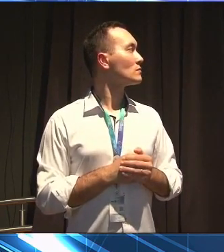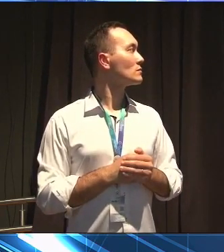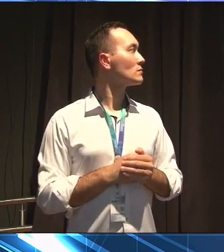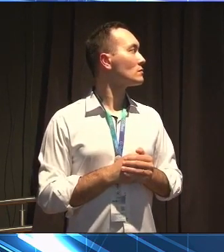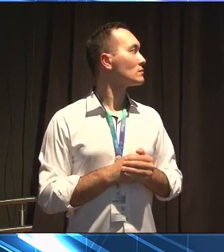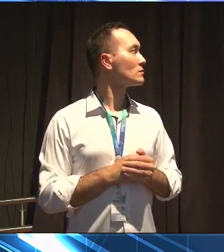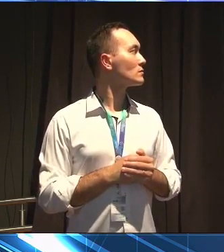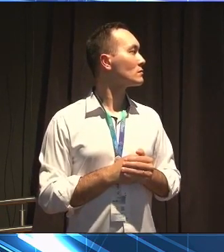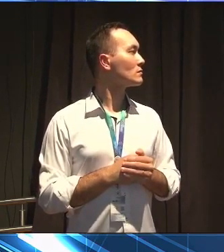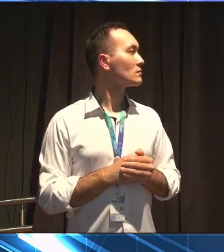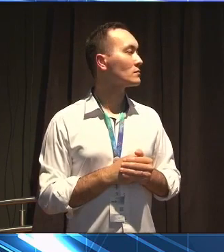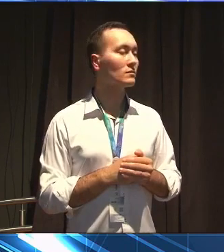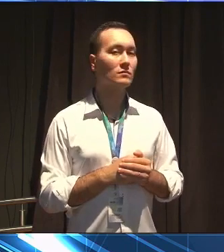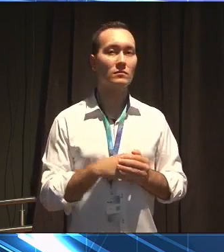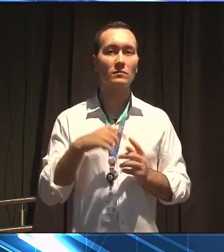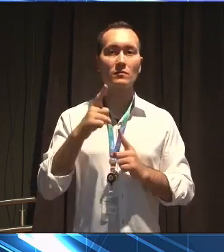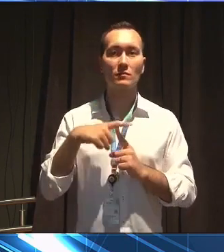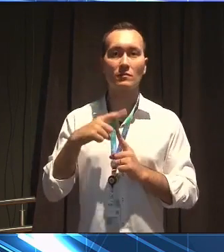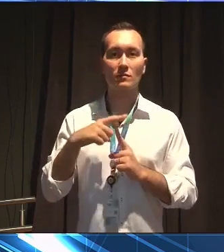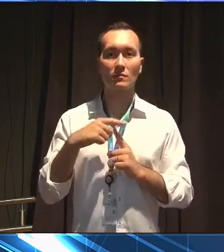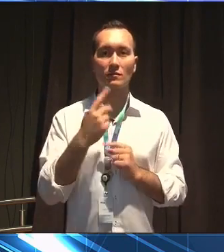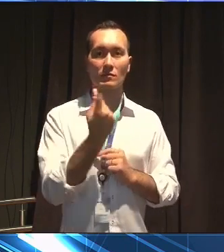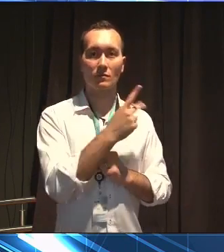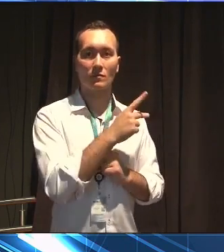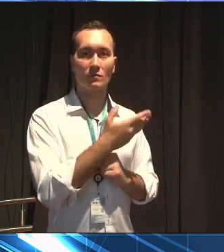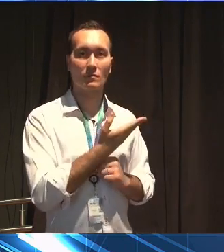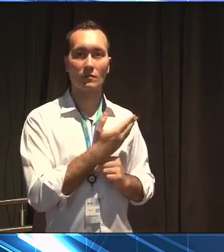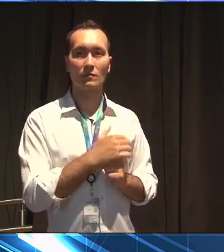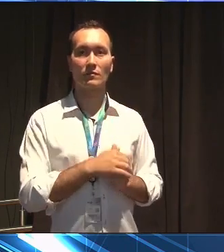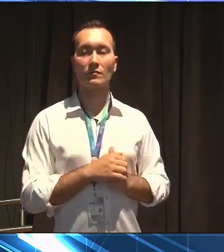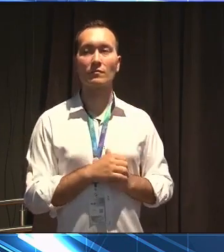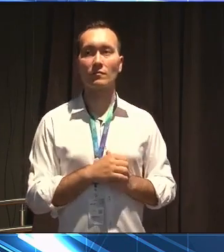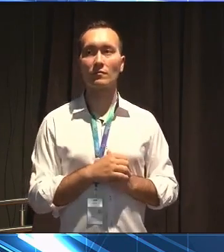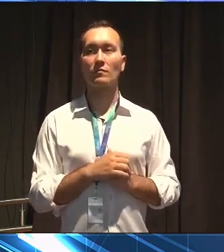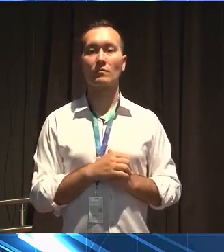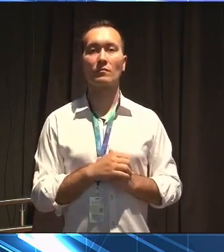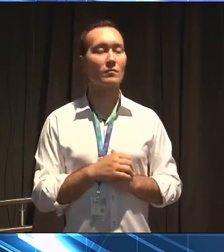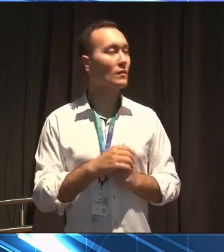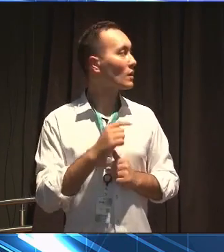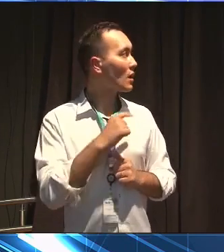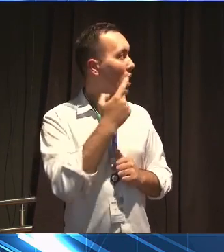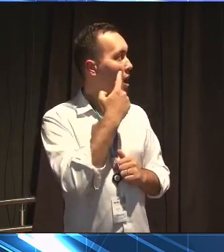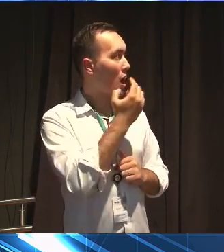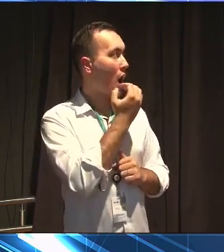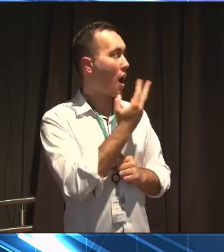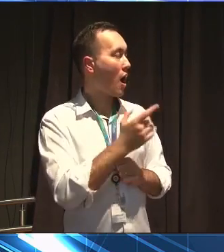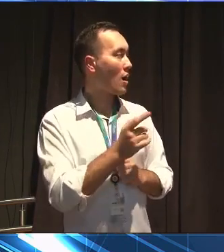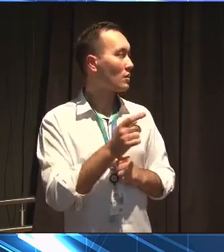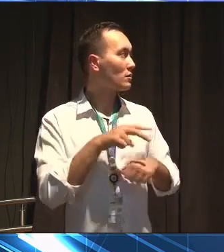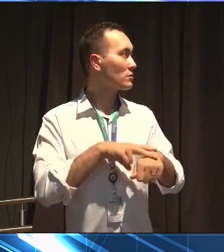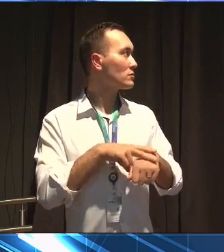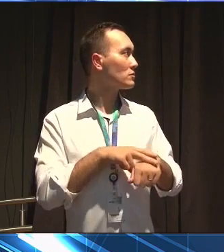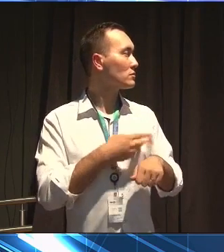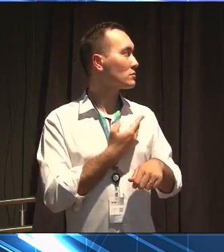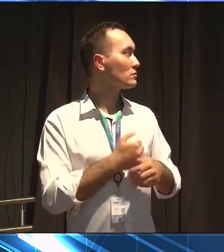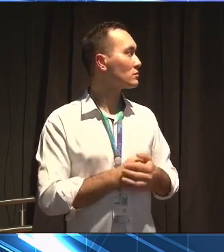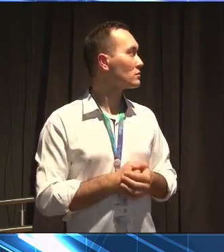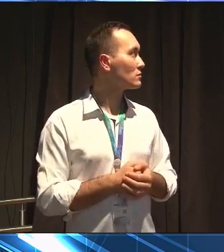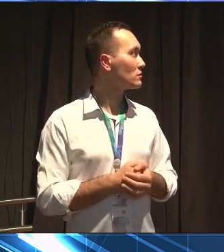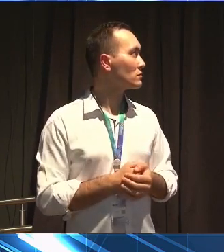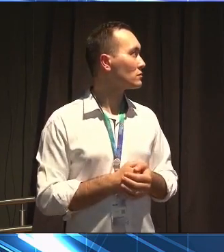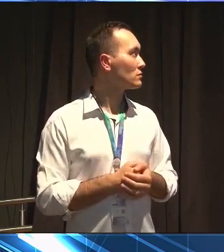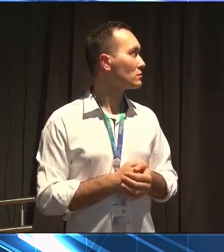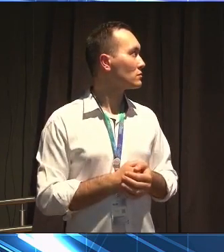Aqui, tá, esse é o formato dele, ele tem um header, um body, uma assinatura, vocês estão cansados de ver, eu não vou ficar batendo muito nessa tecla.